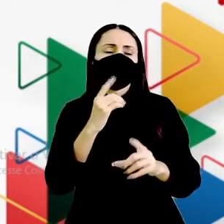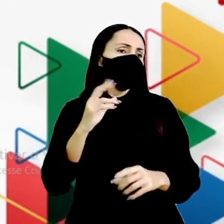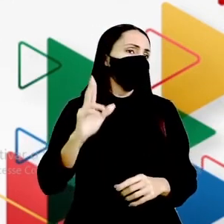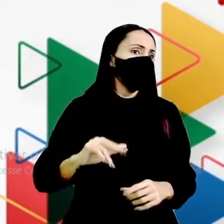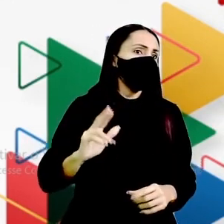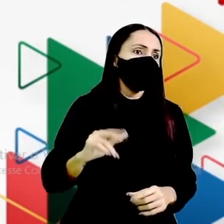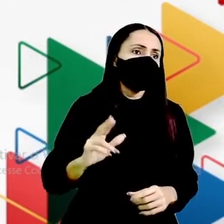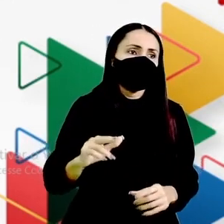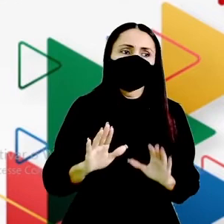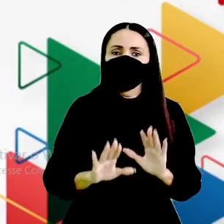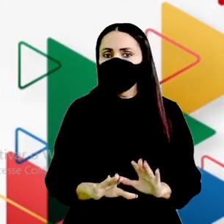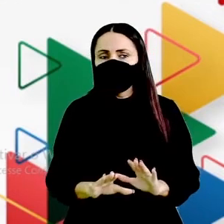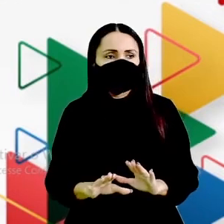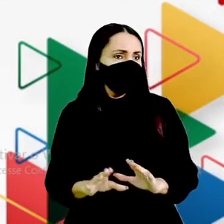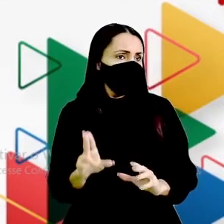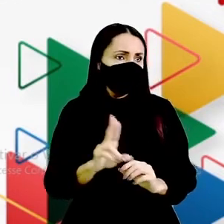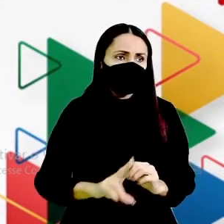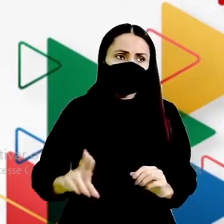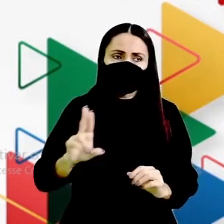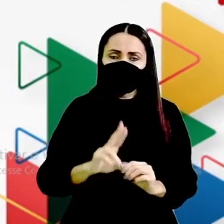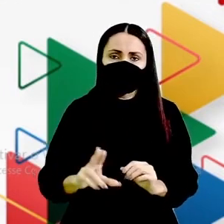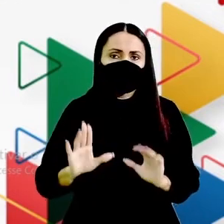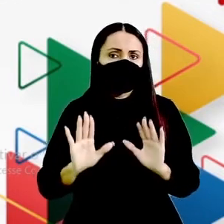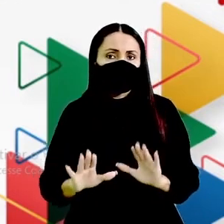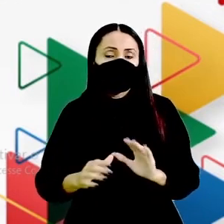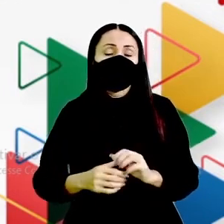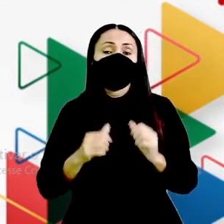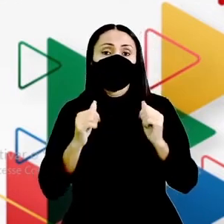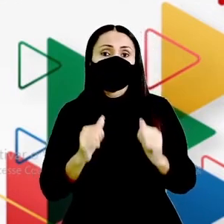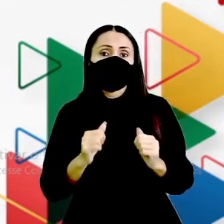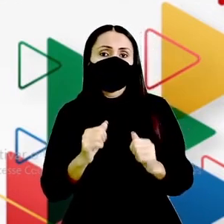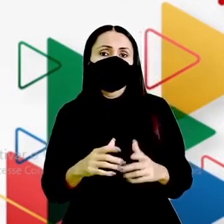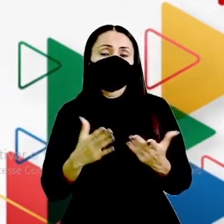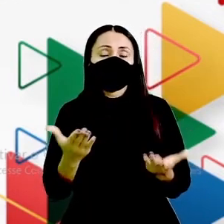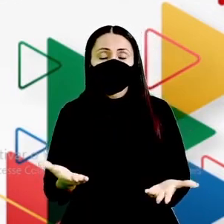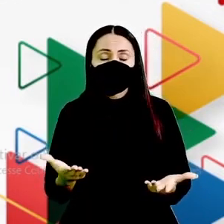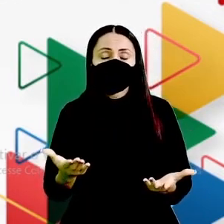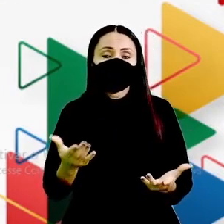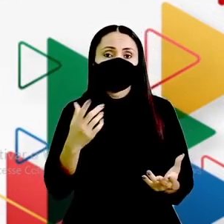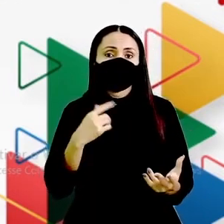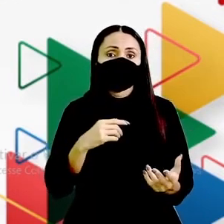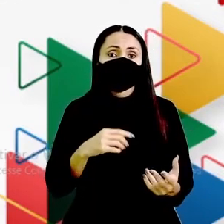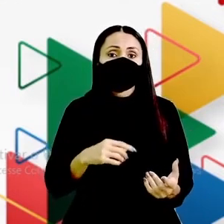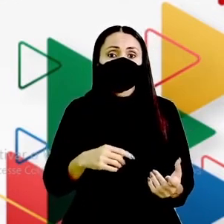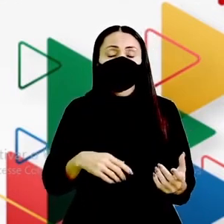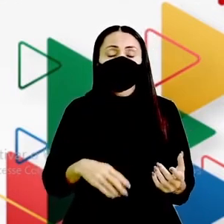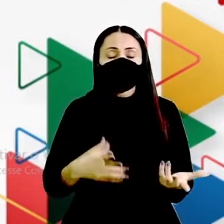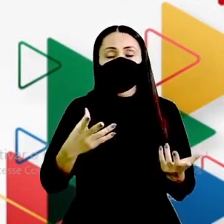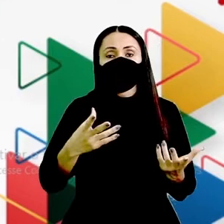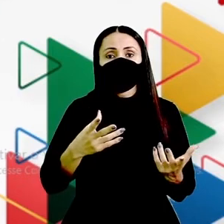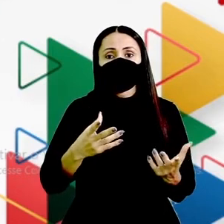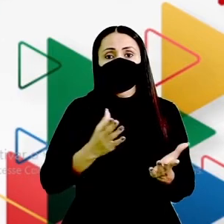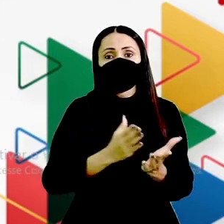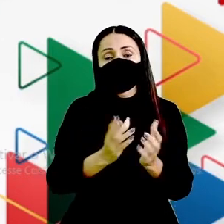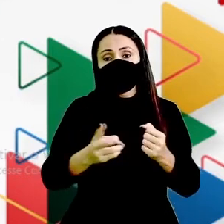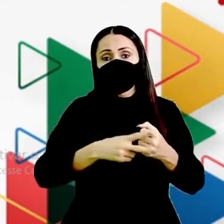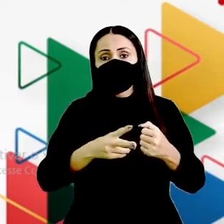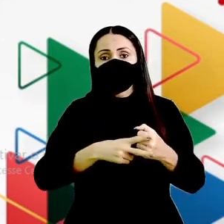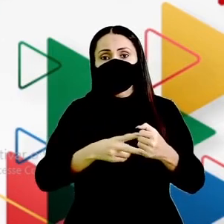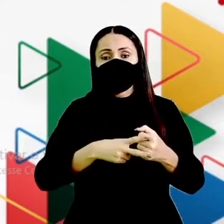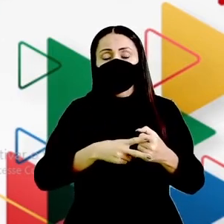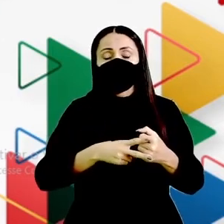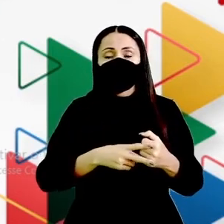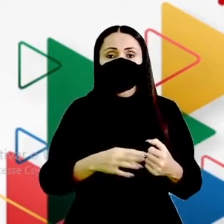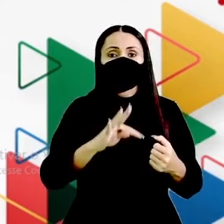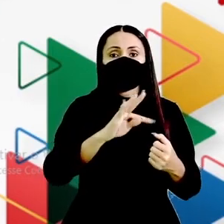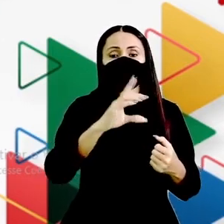nunca. é, Porque o lhe só pode ser objeto indireto e aí o isso. verbo encontrar é transitivo Tem direto. que ter o lhe, sempre Então, tem que ter o verbo. mas por que eu